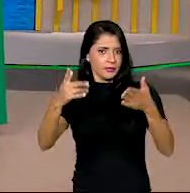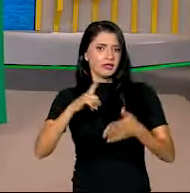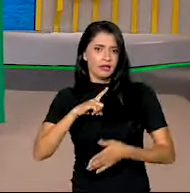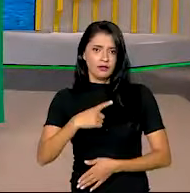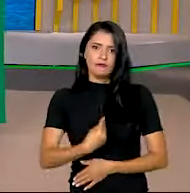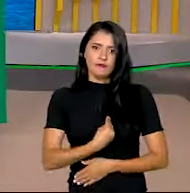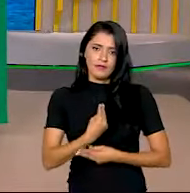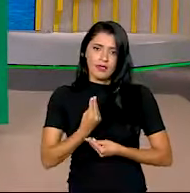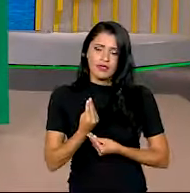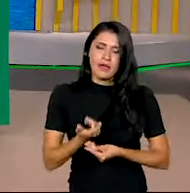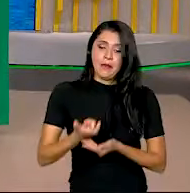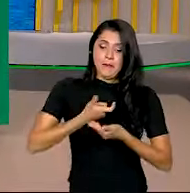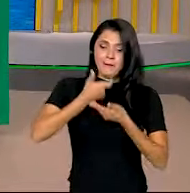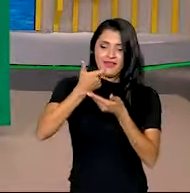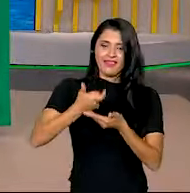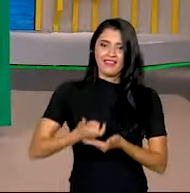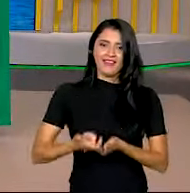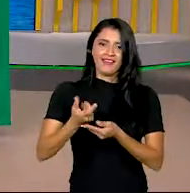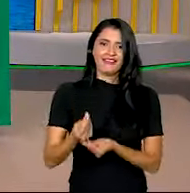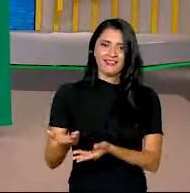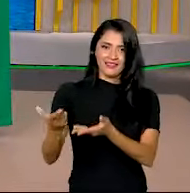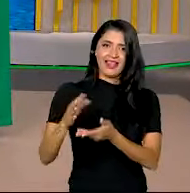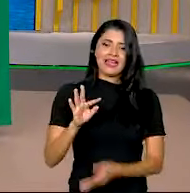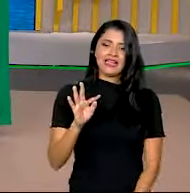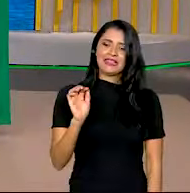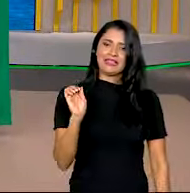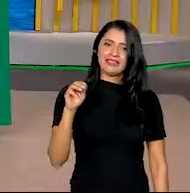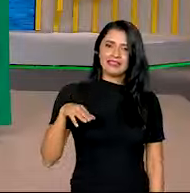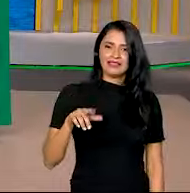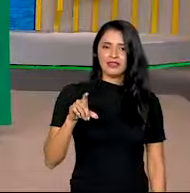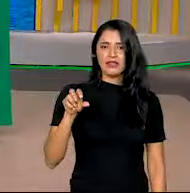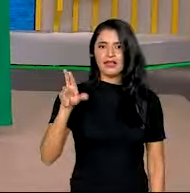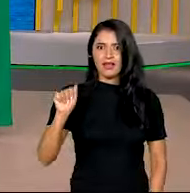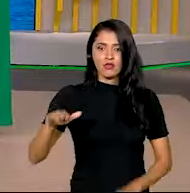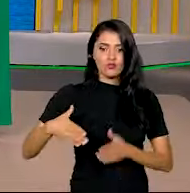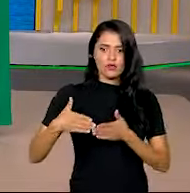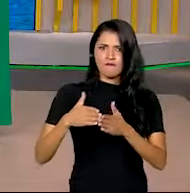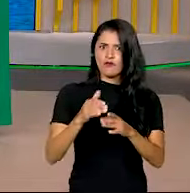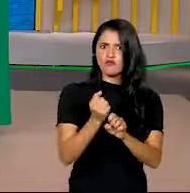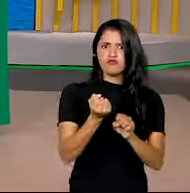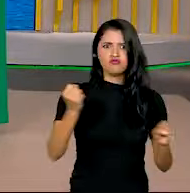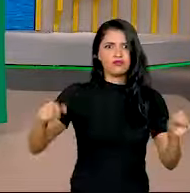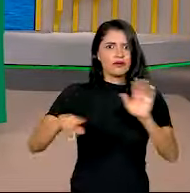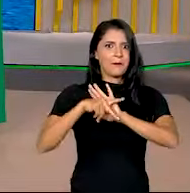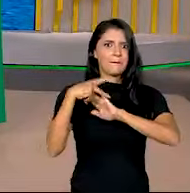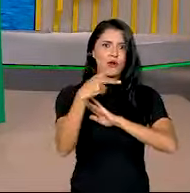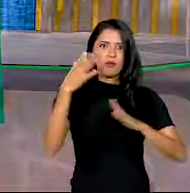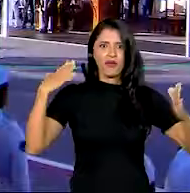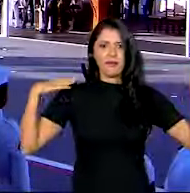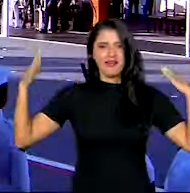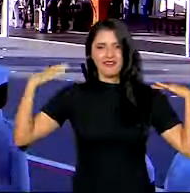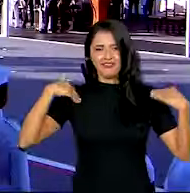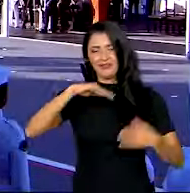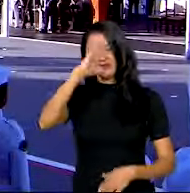com a entrega da Medalha de Mérito Tamandaré a bordo do maior navio da Marinha Brasileira.